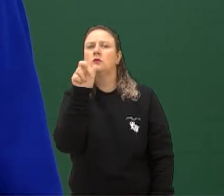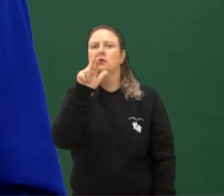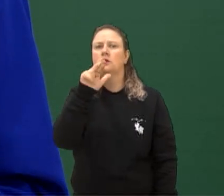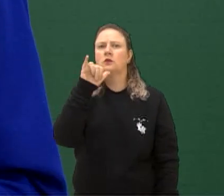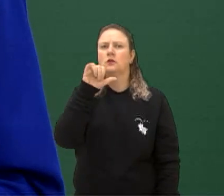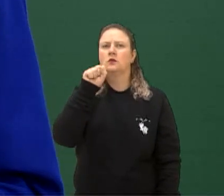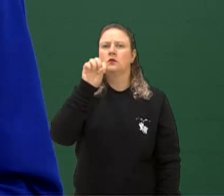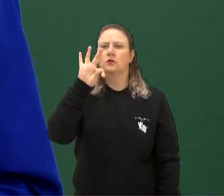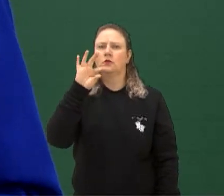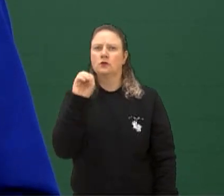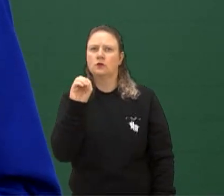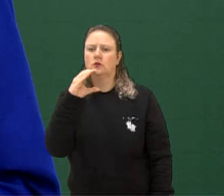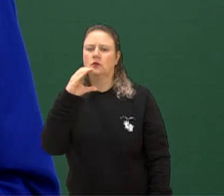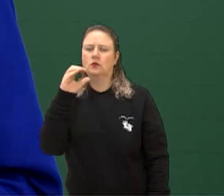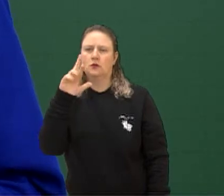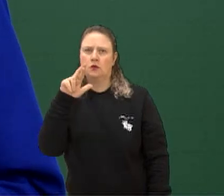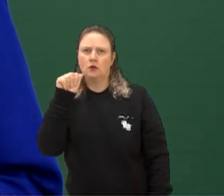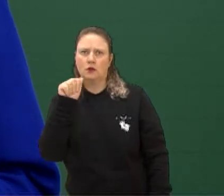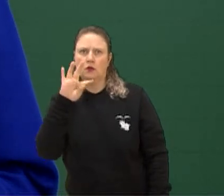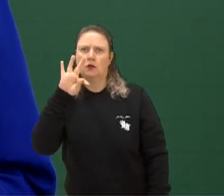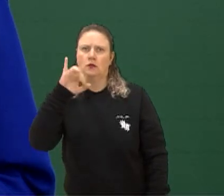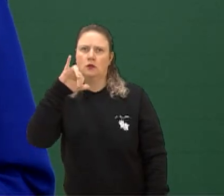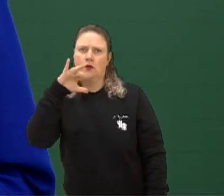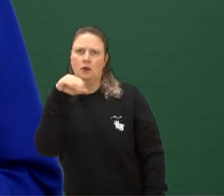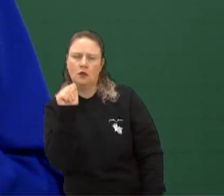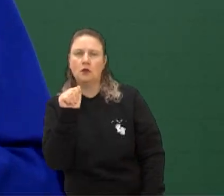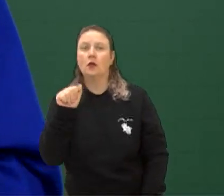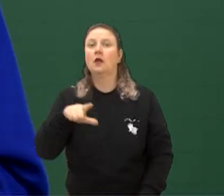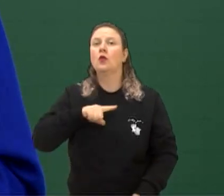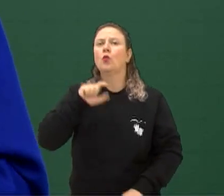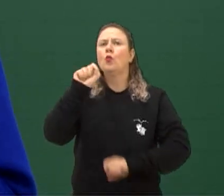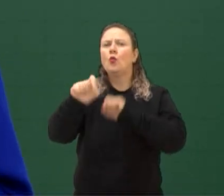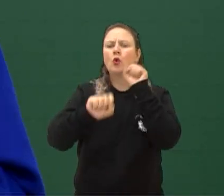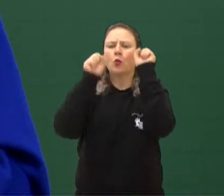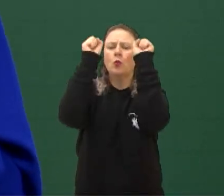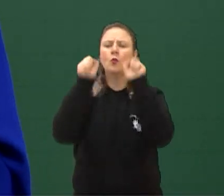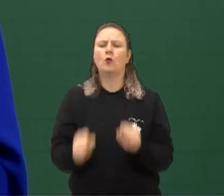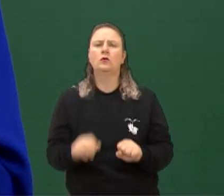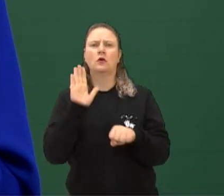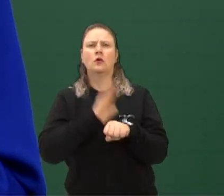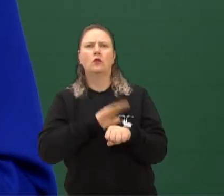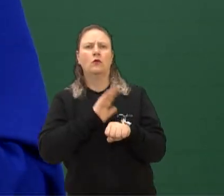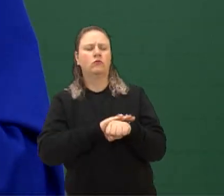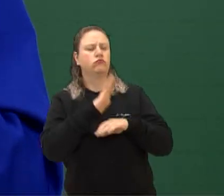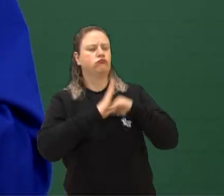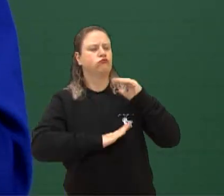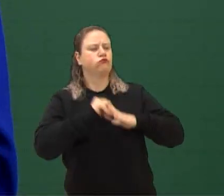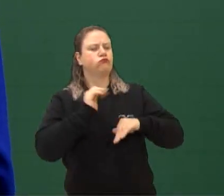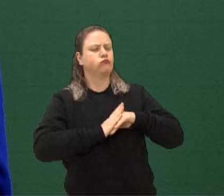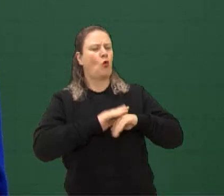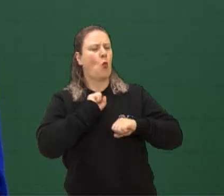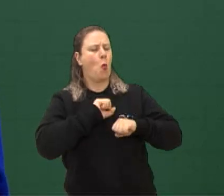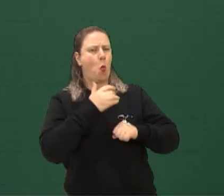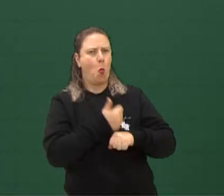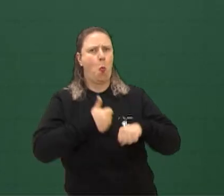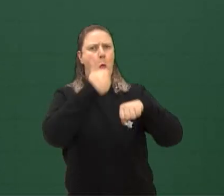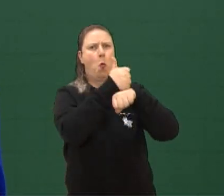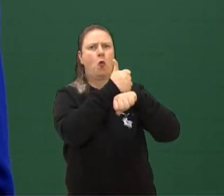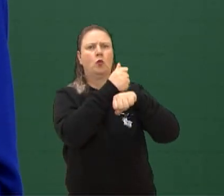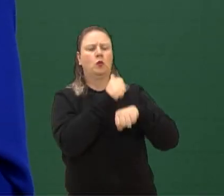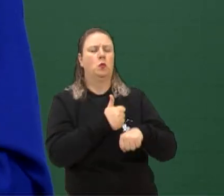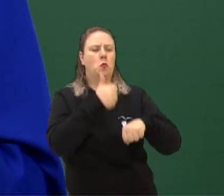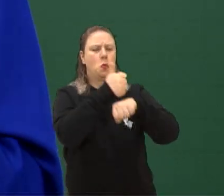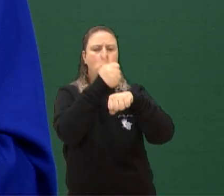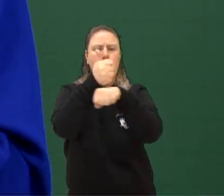o Kratos, o poder, o Cracia, né? Estava na mão dos melhores, dos supostamente melhores, que eram